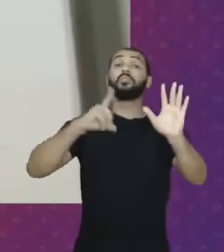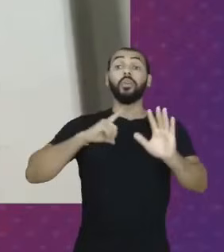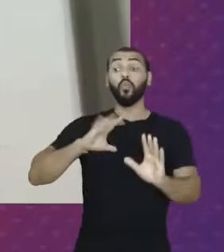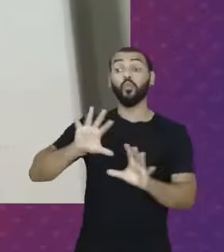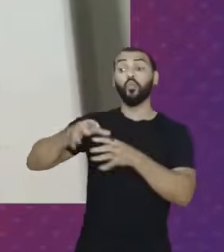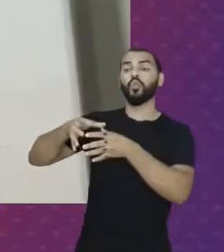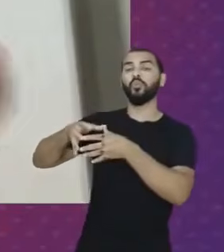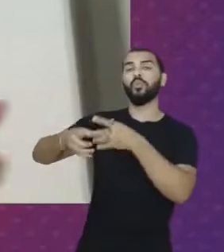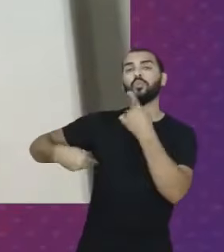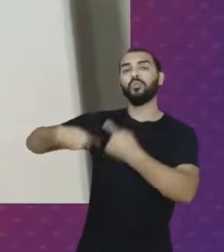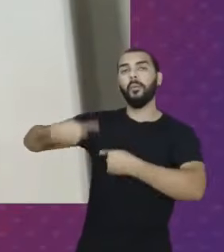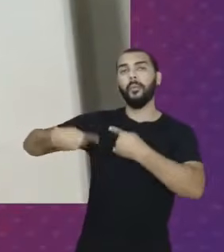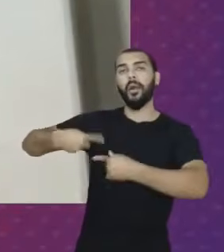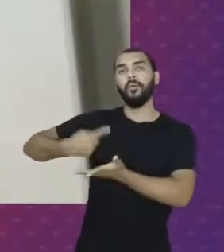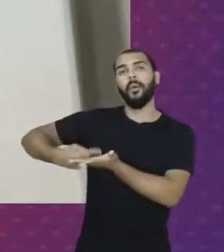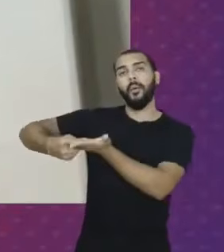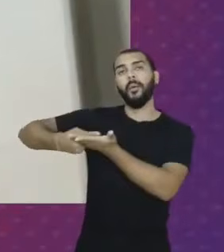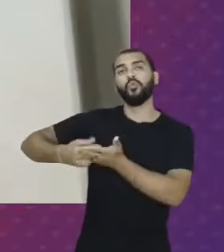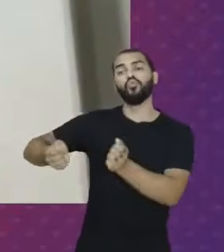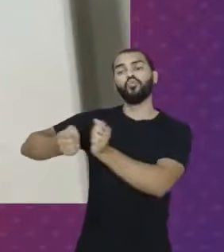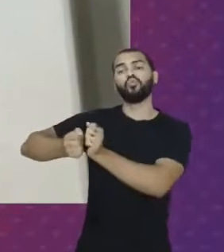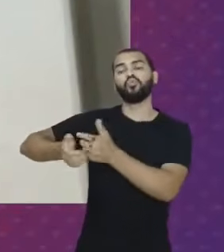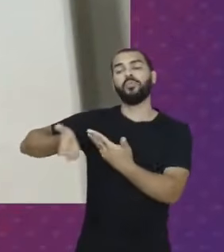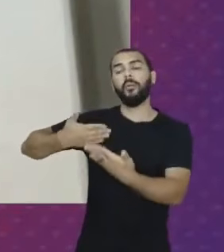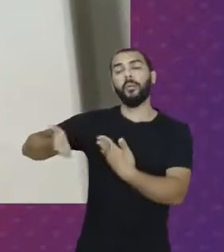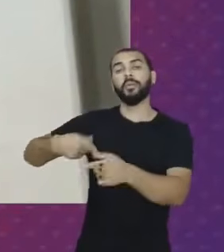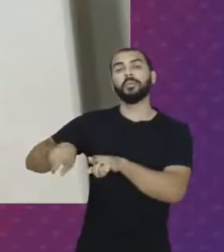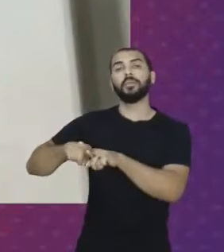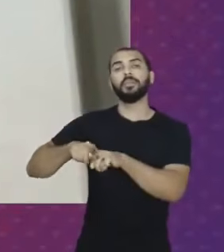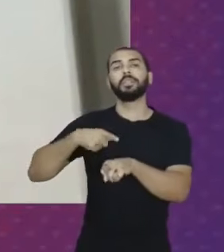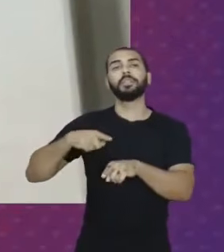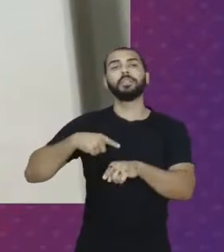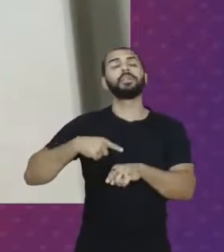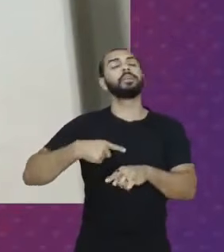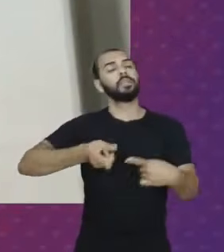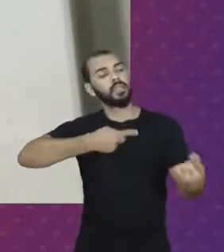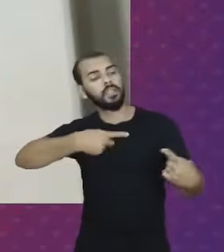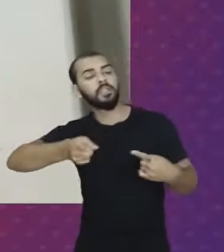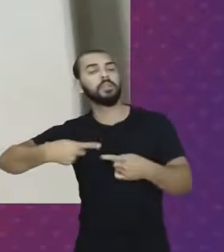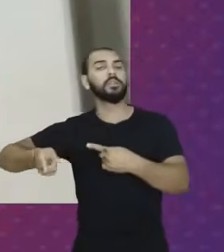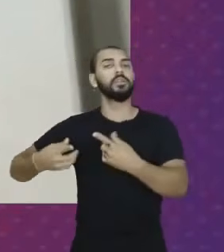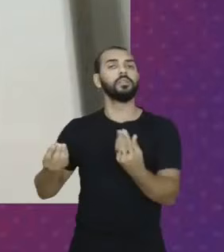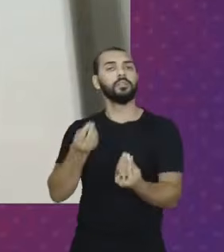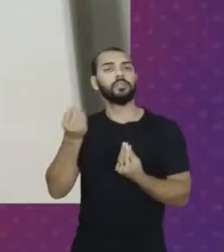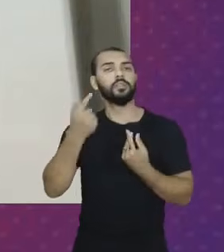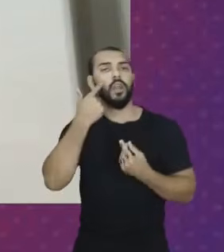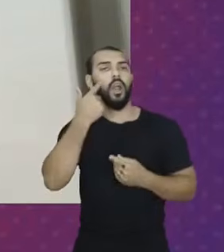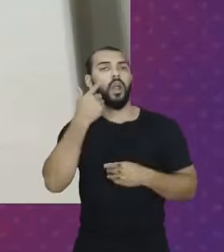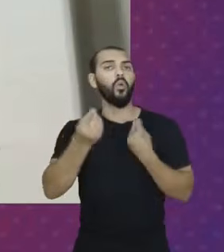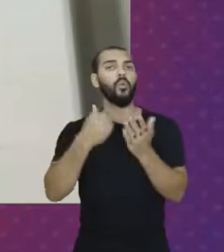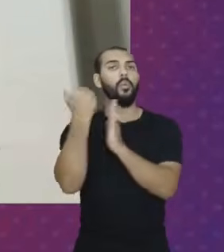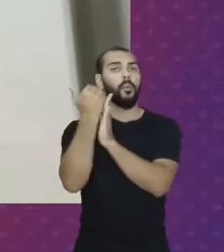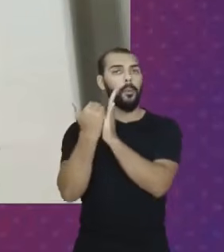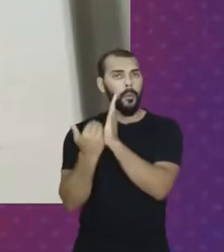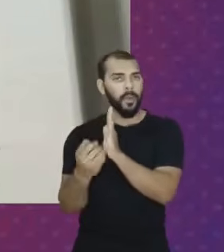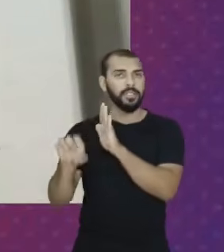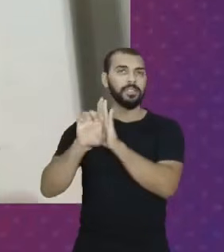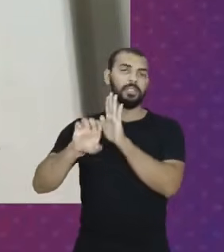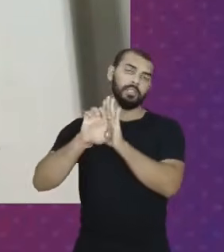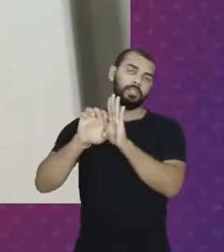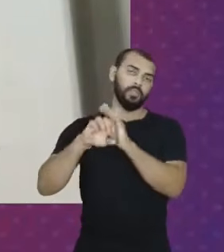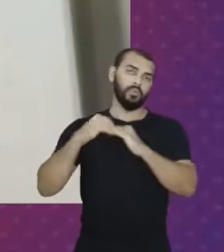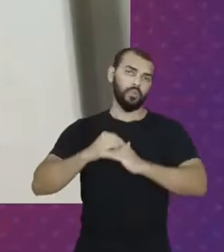nós realizamos aqui audiência pública para debater a criação do Estatuto da Igualdade Racial